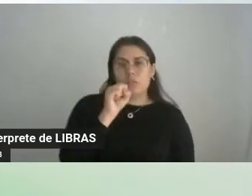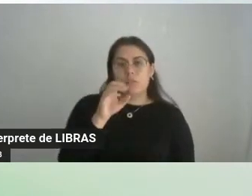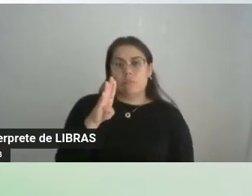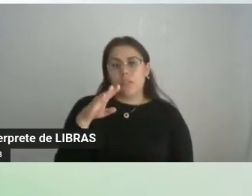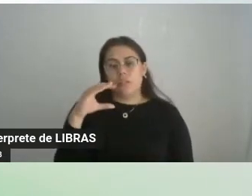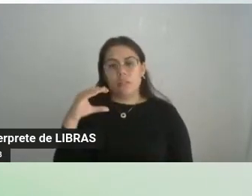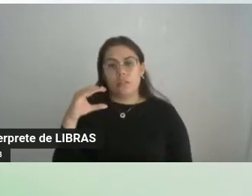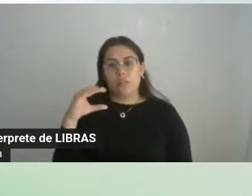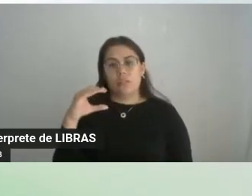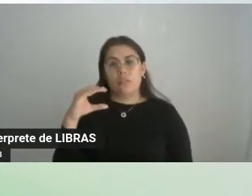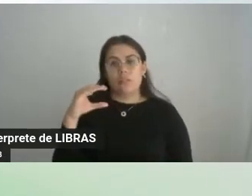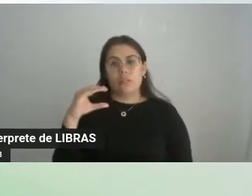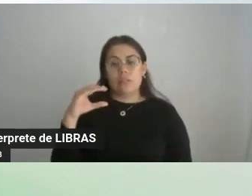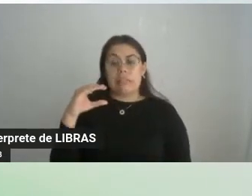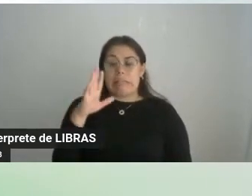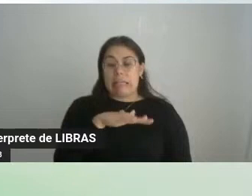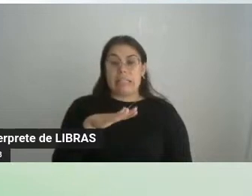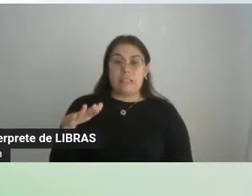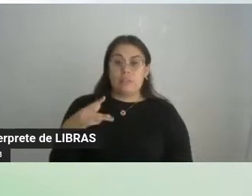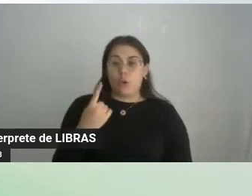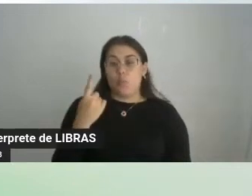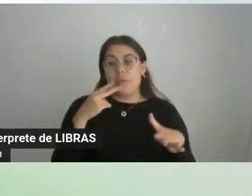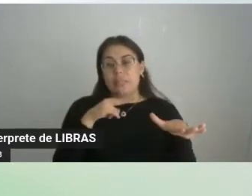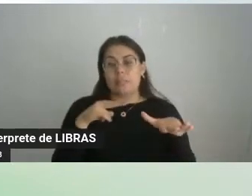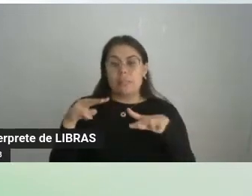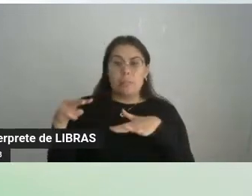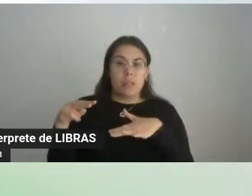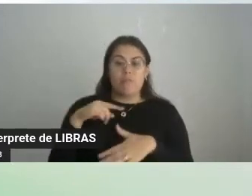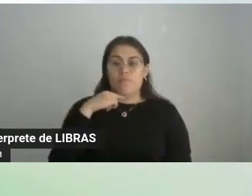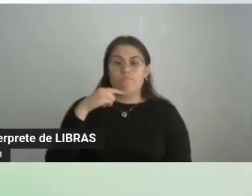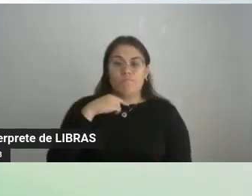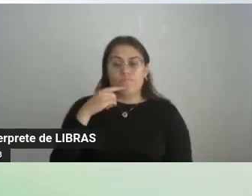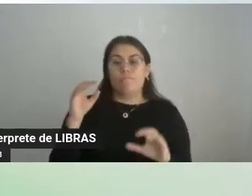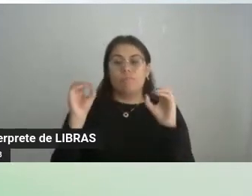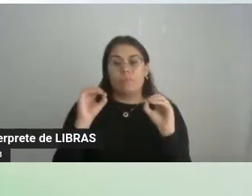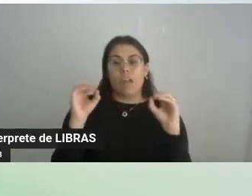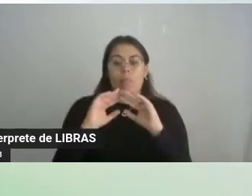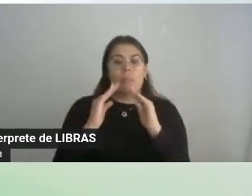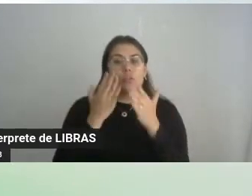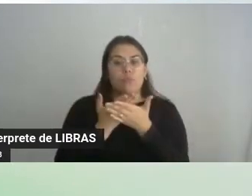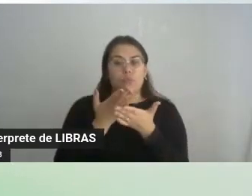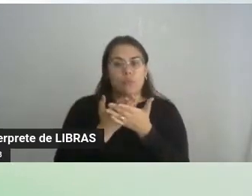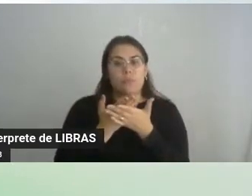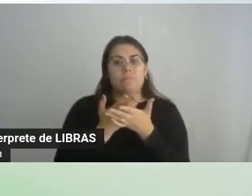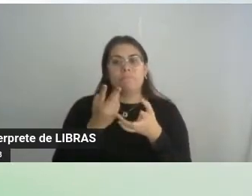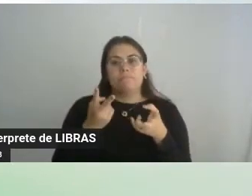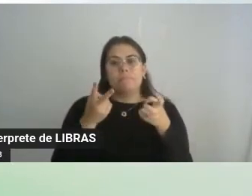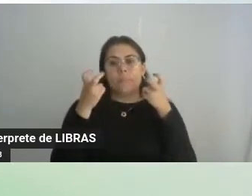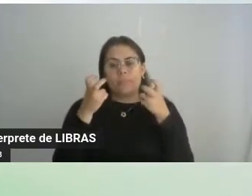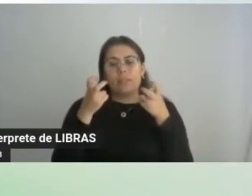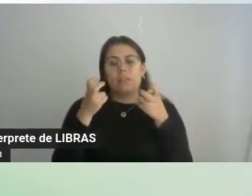isso fica uma semana sem comparecer na escola. E nós percebemos também que muitas